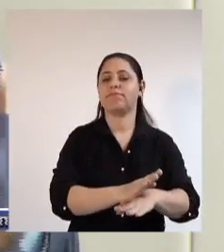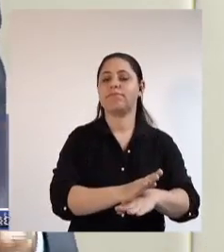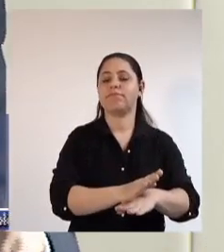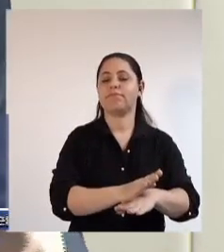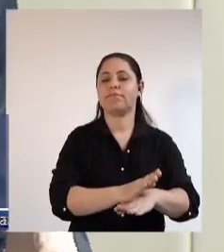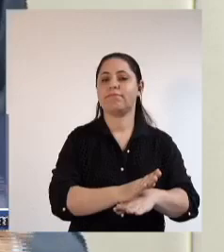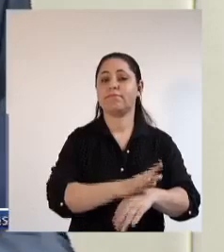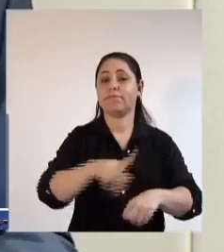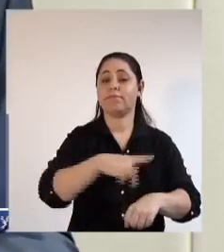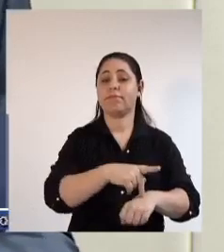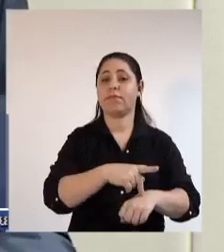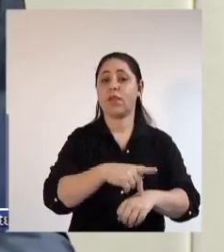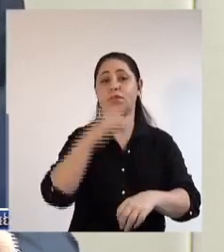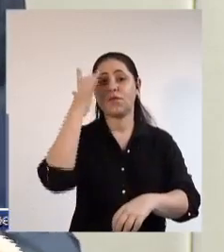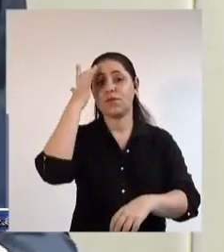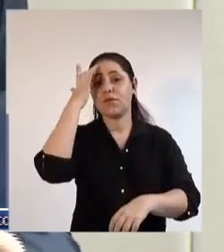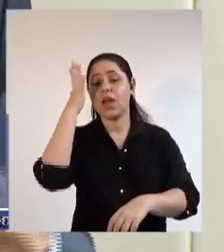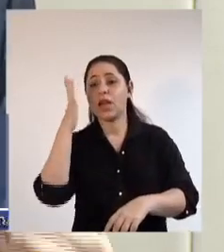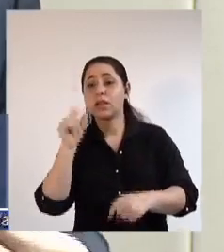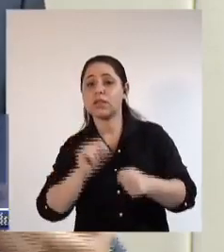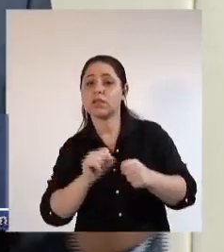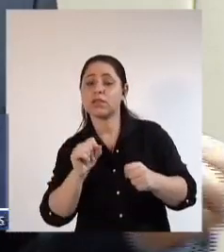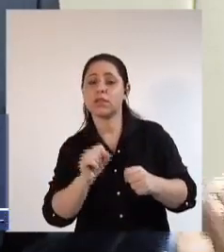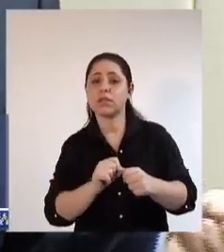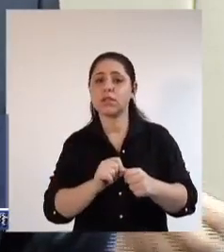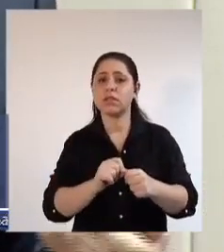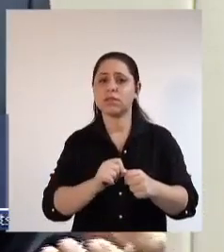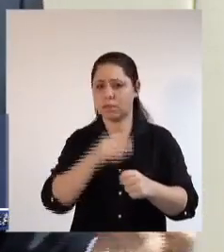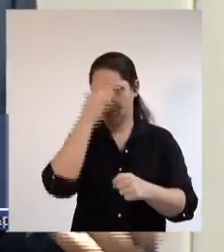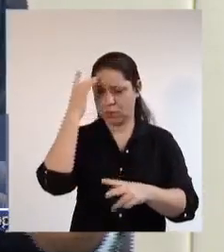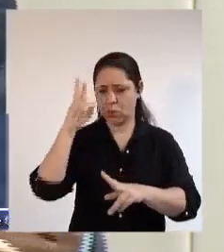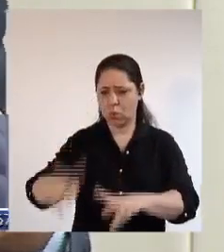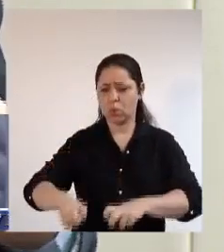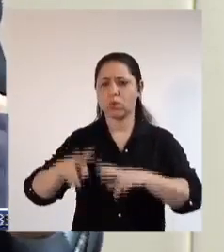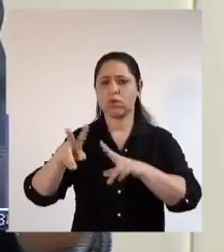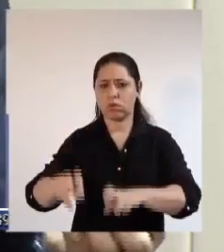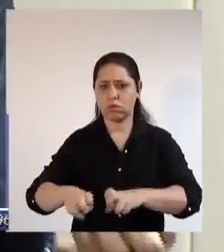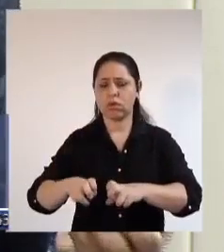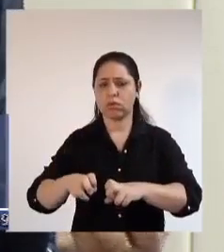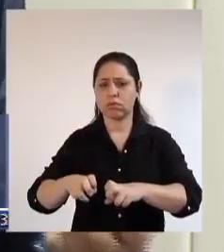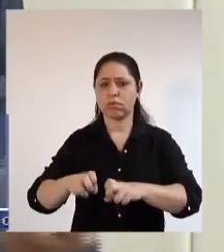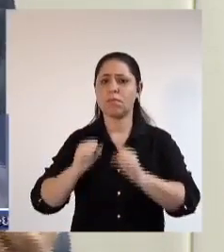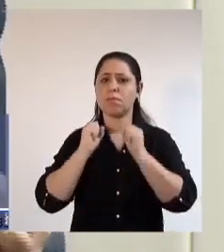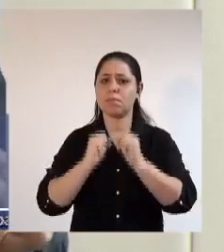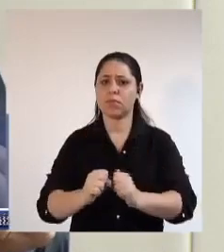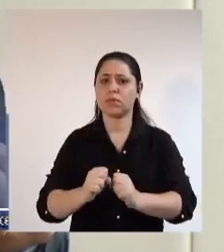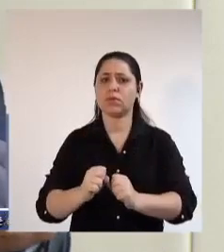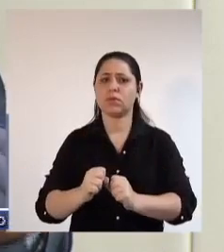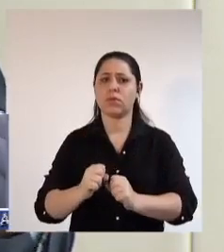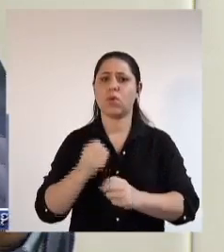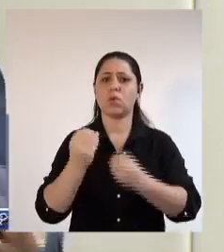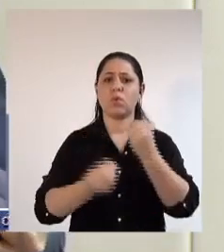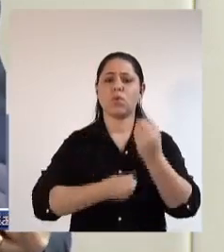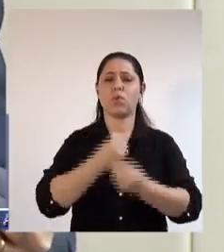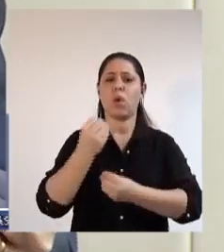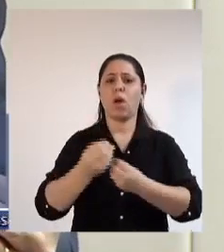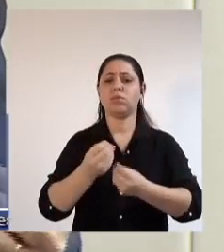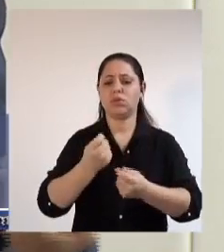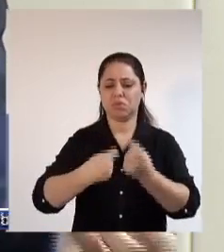facilitando para que o produtor rural possa chegar e adquirir o mais fraco de forma mais